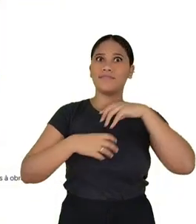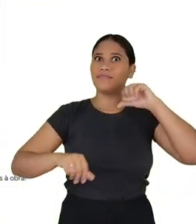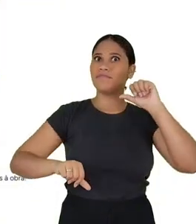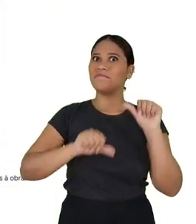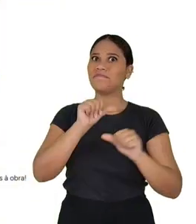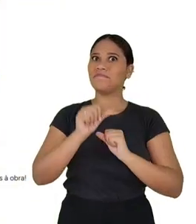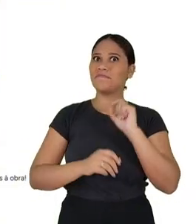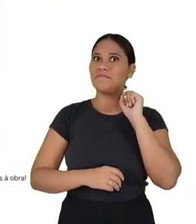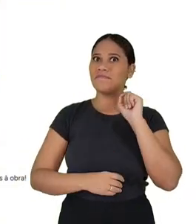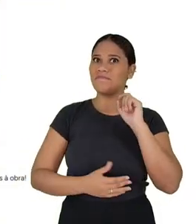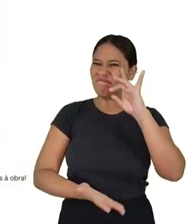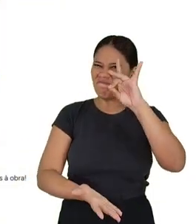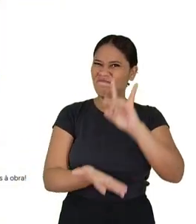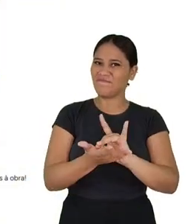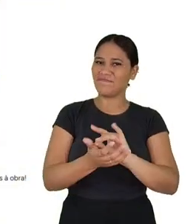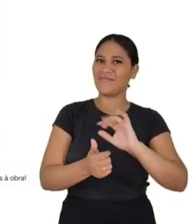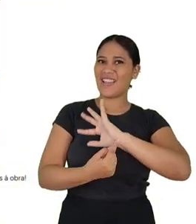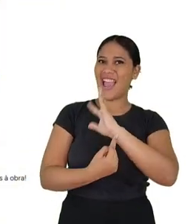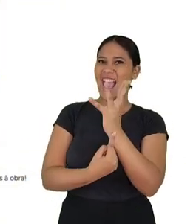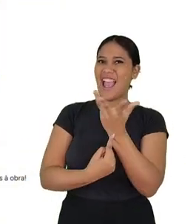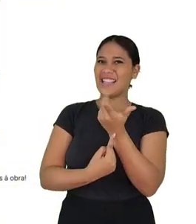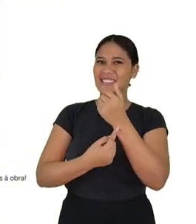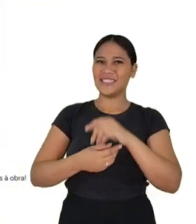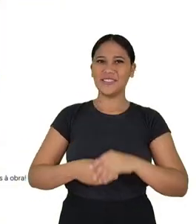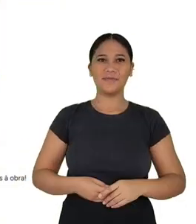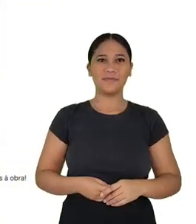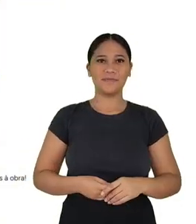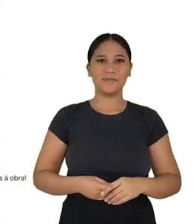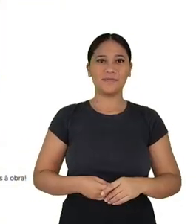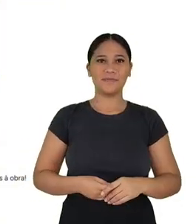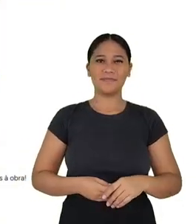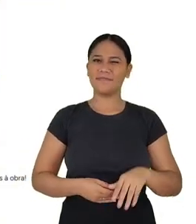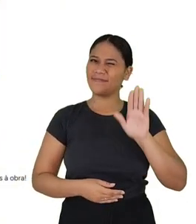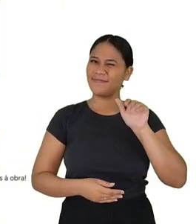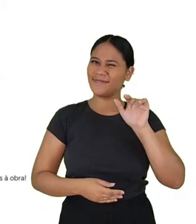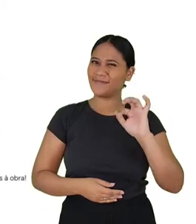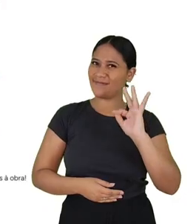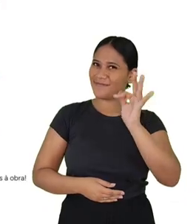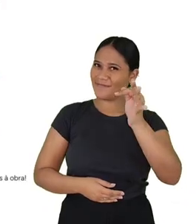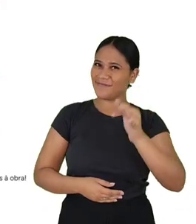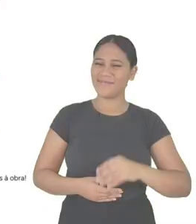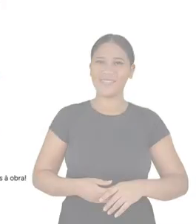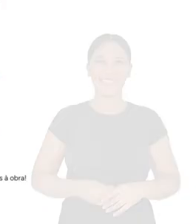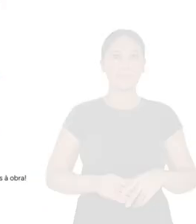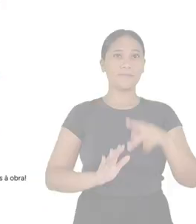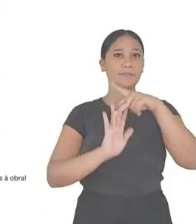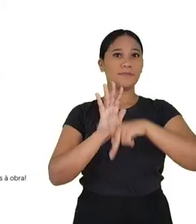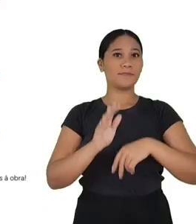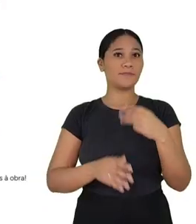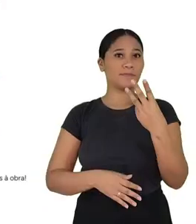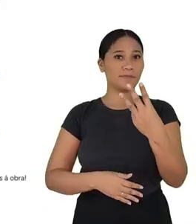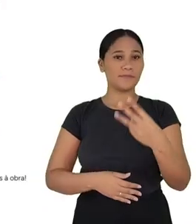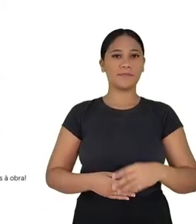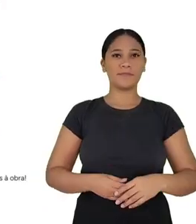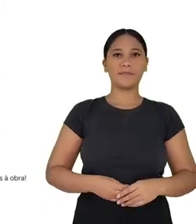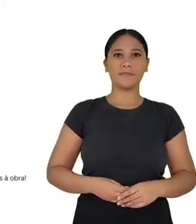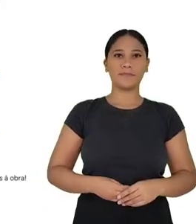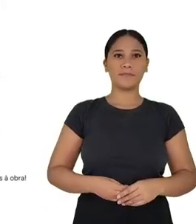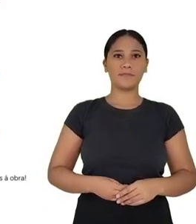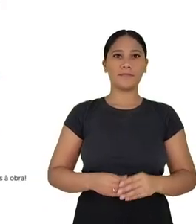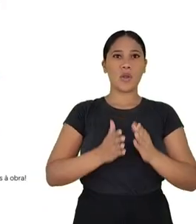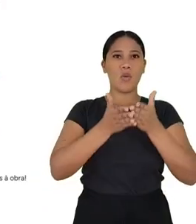criatividade para personalizar seu foguete, transformando-o em uma verdadeira obra de arte. Até o próximo projeto.